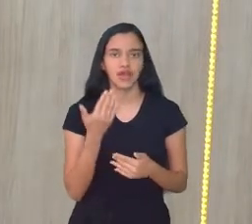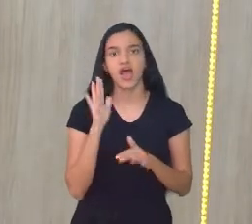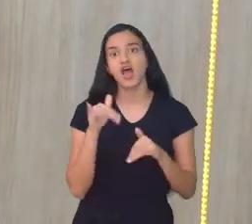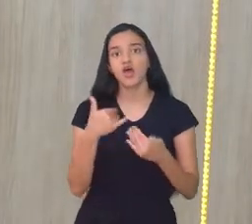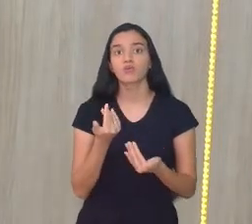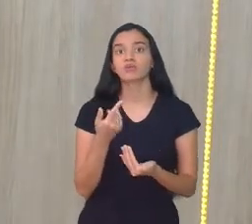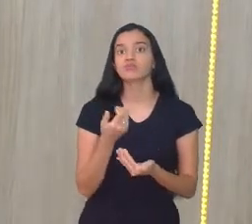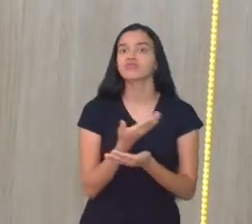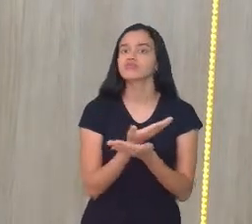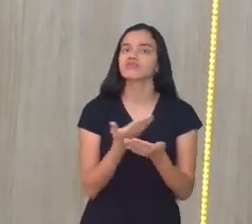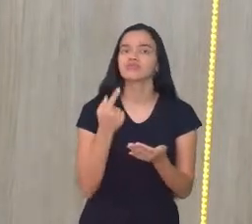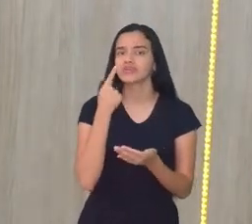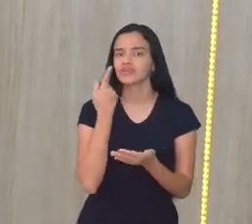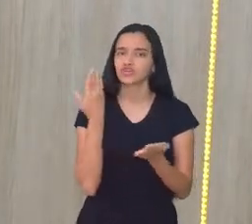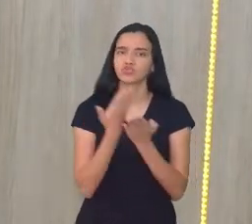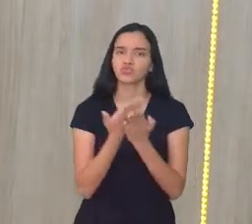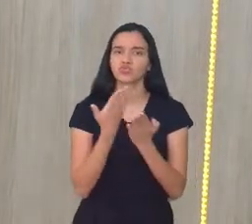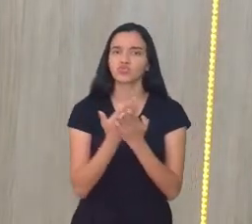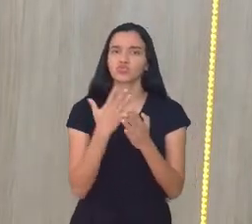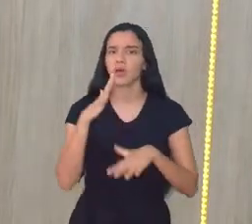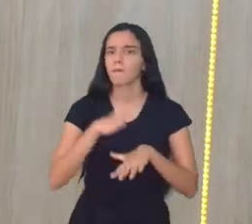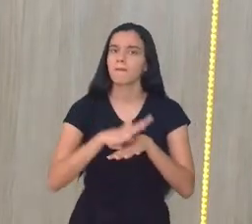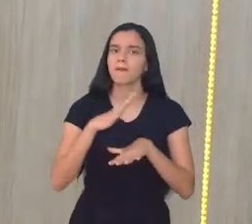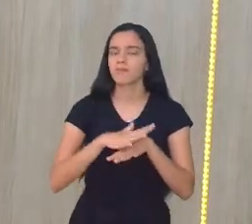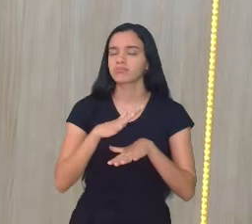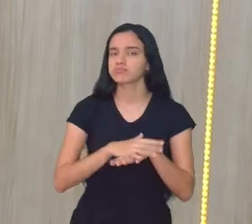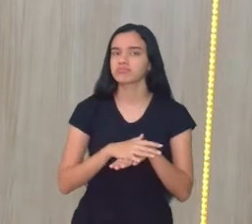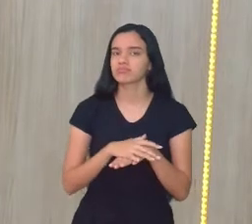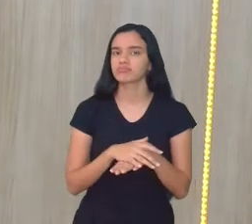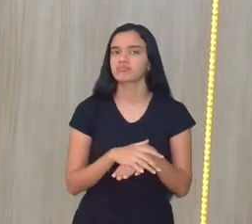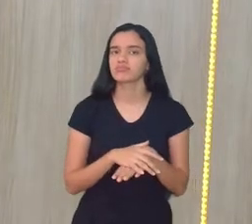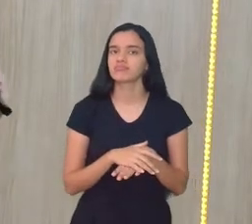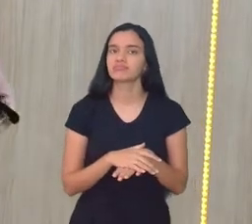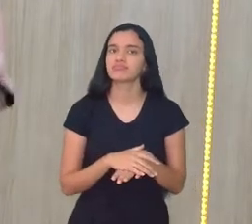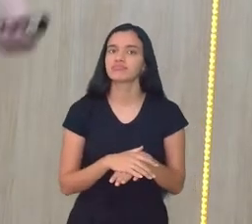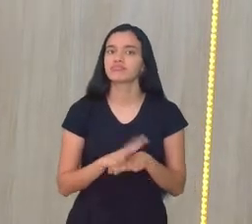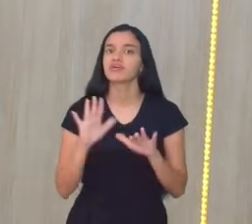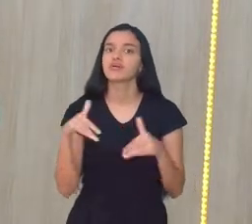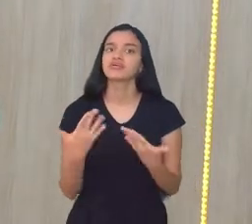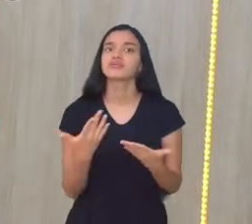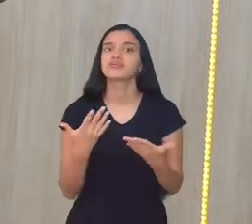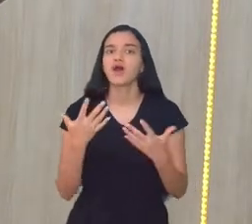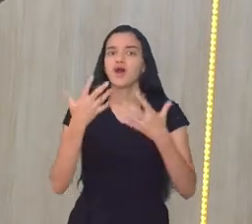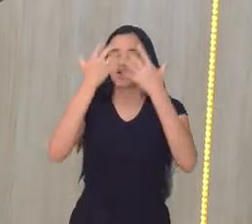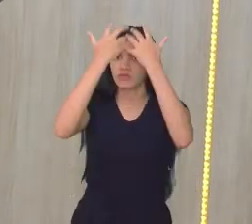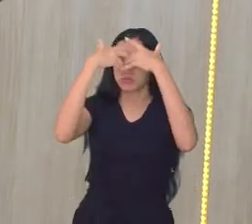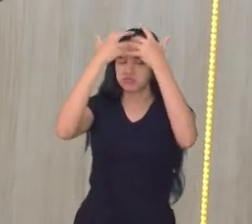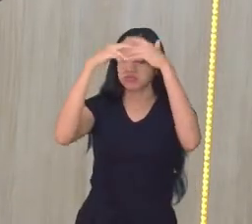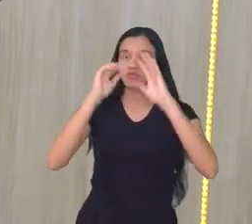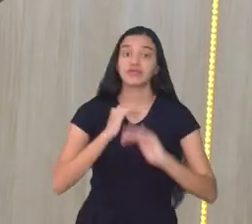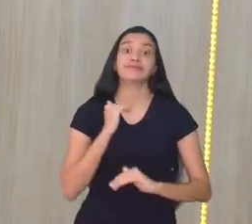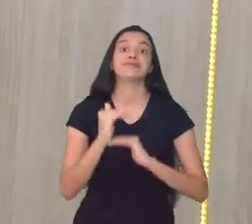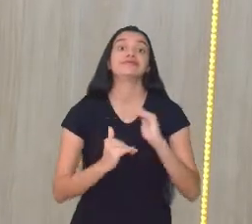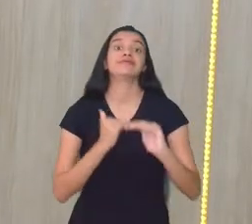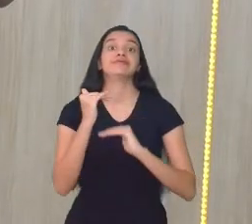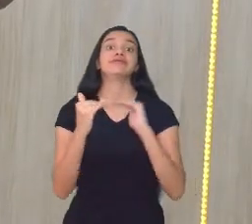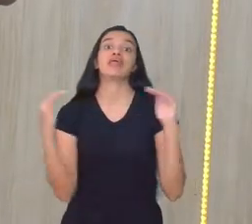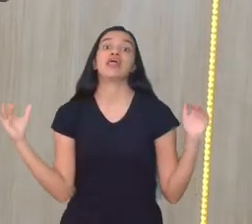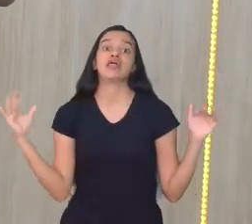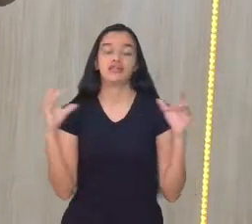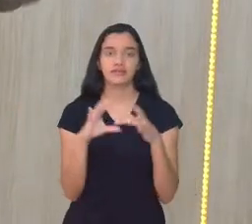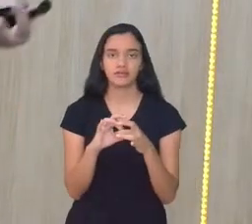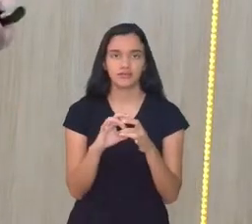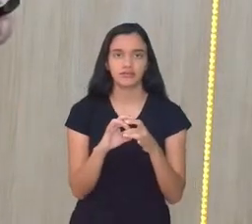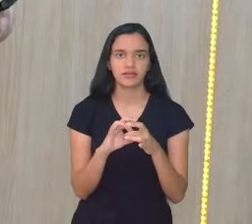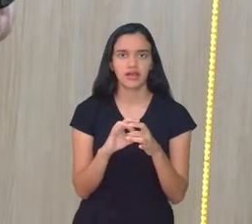quando você estuda matemática? Gente, seu cérebro desenvolve